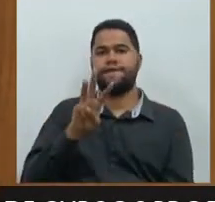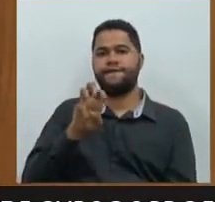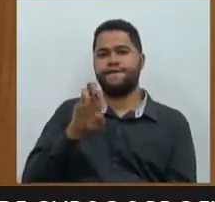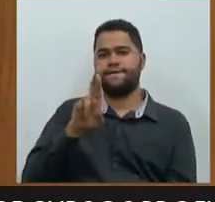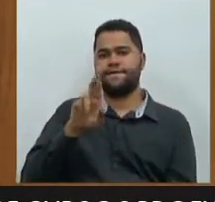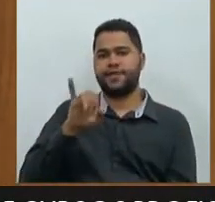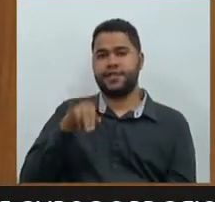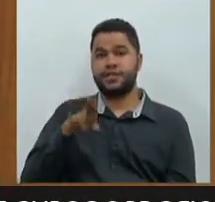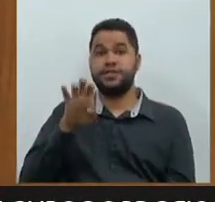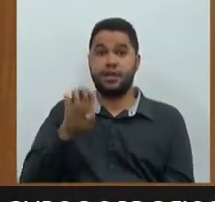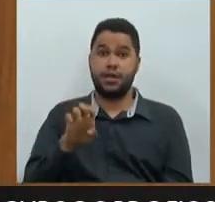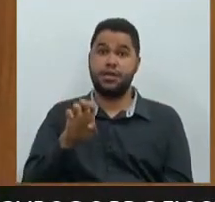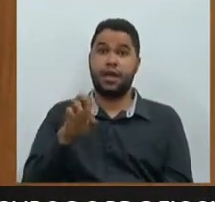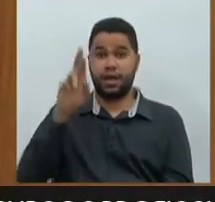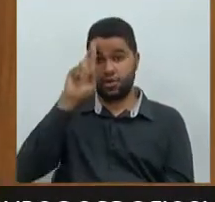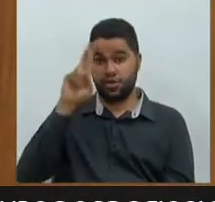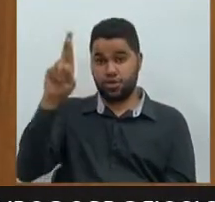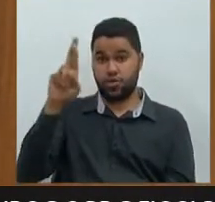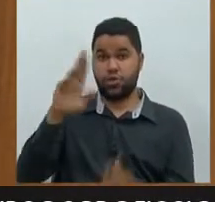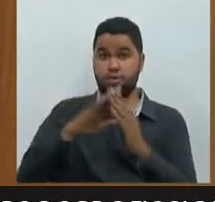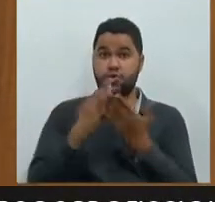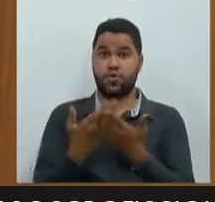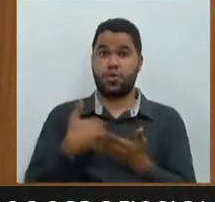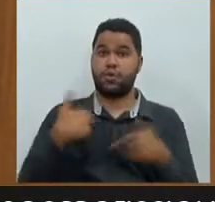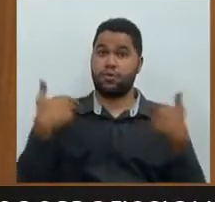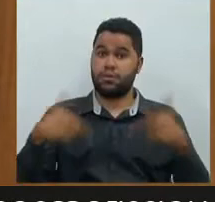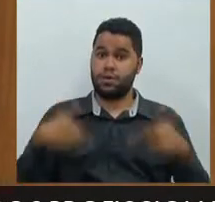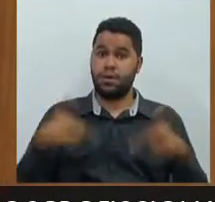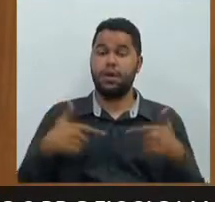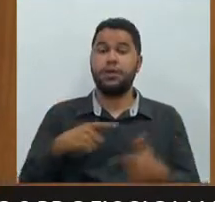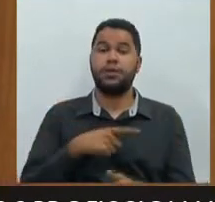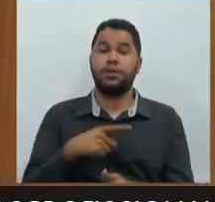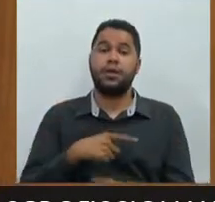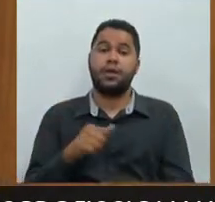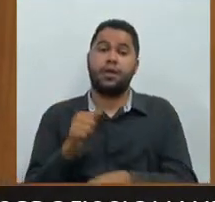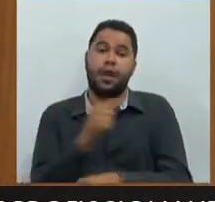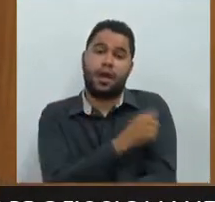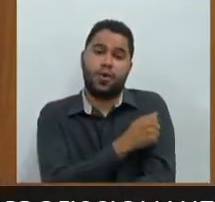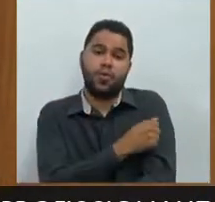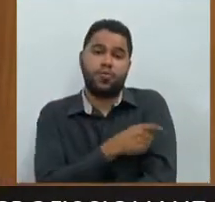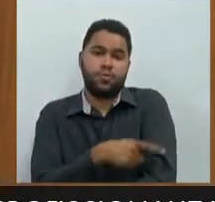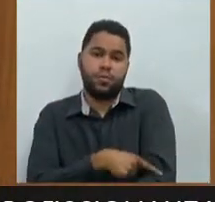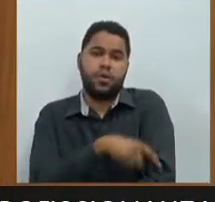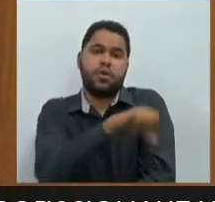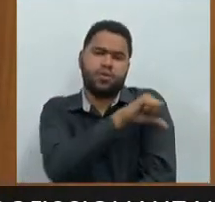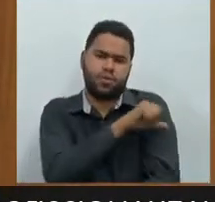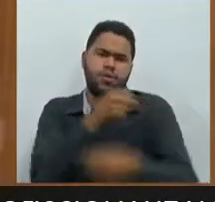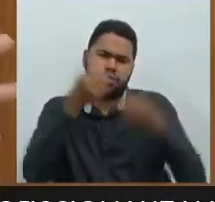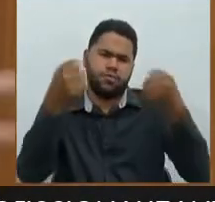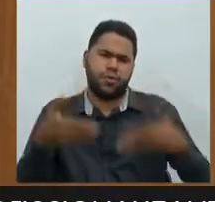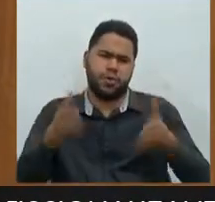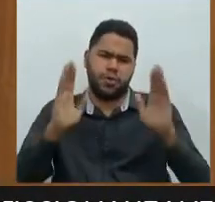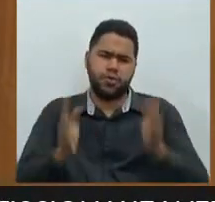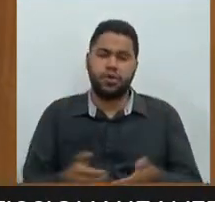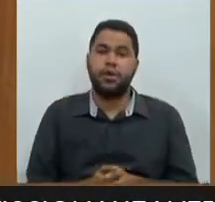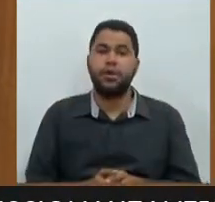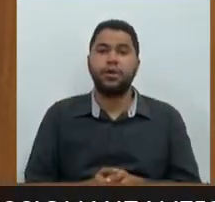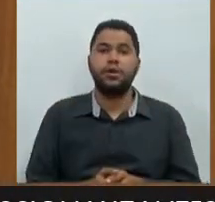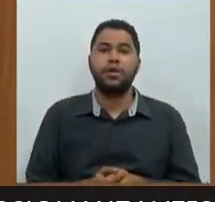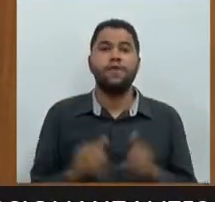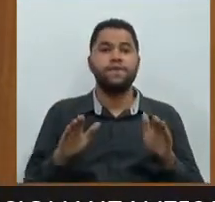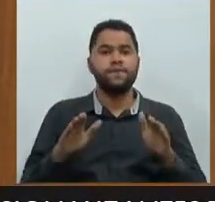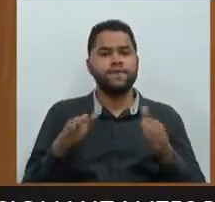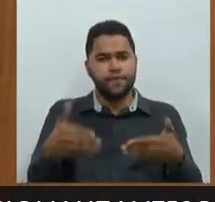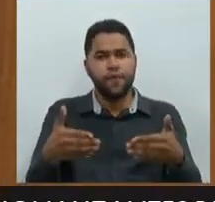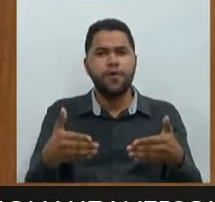da escola que eu trabalho. Nós temos lá alunos do primeiro ano ao nono ano, como ela falou. A gente não tem muito foco voltado para o